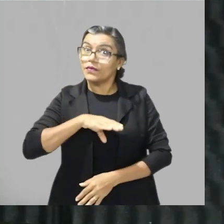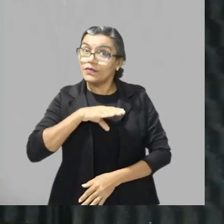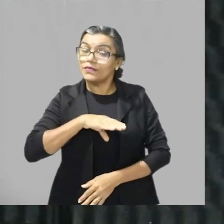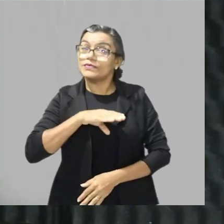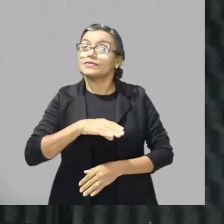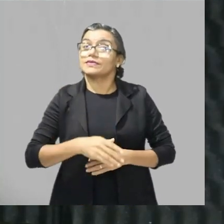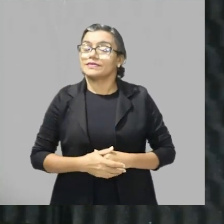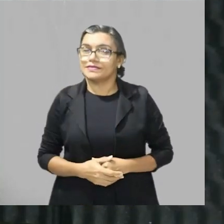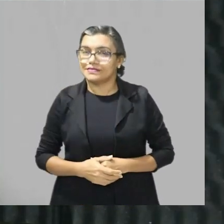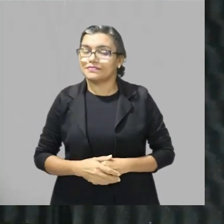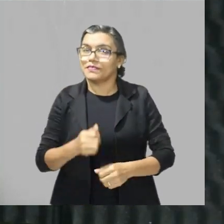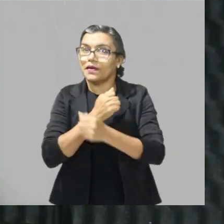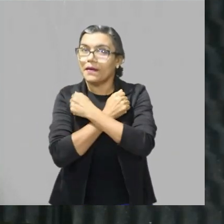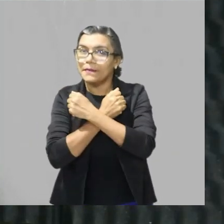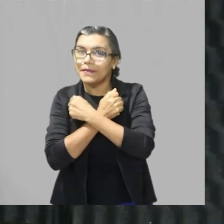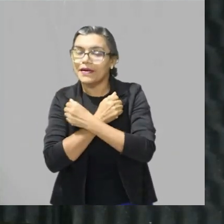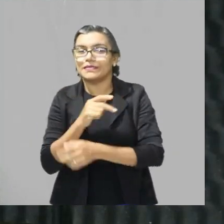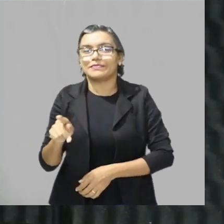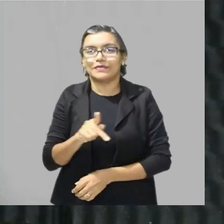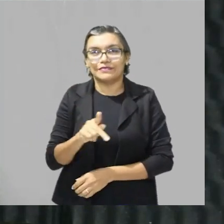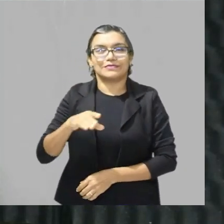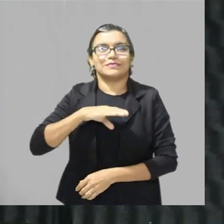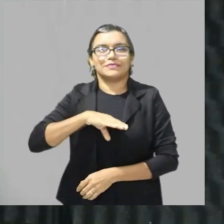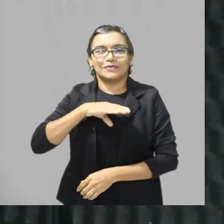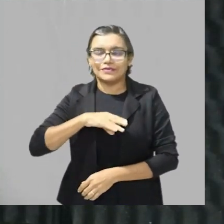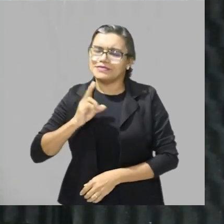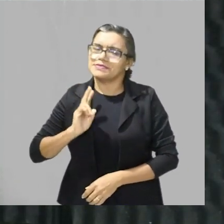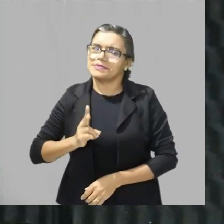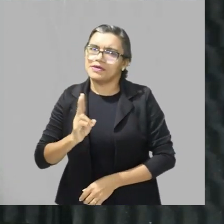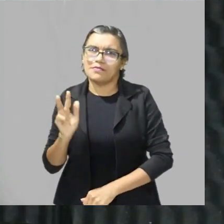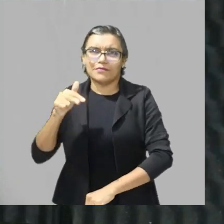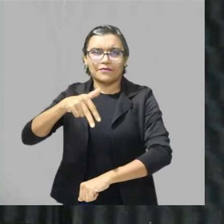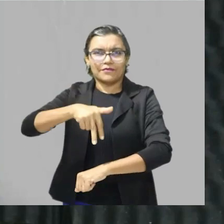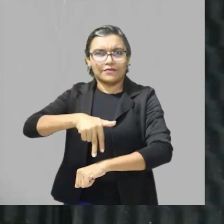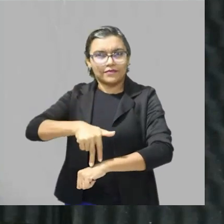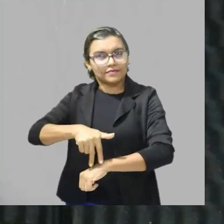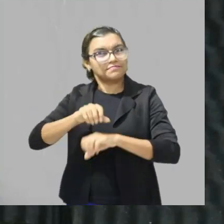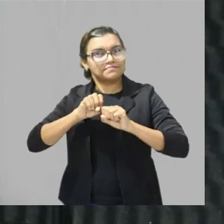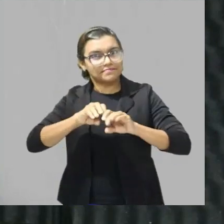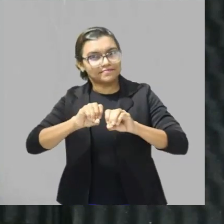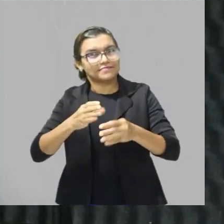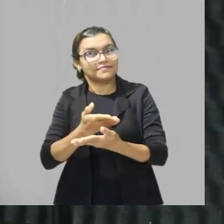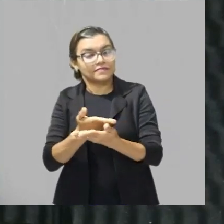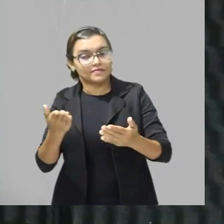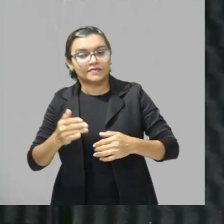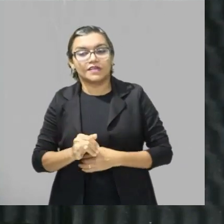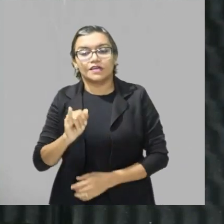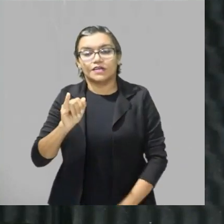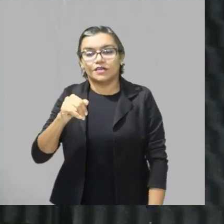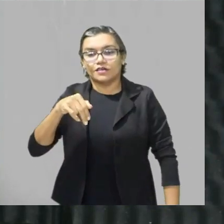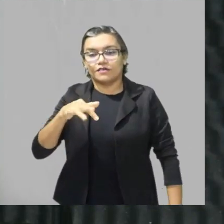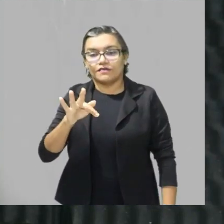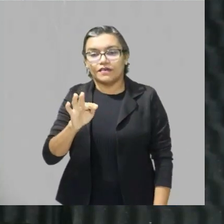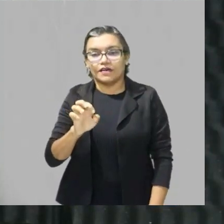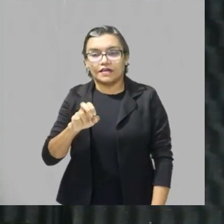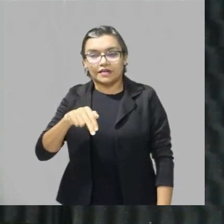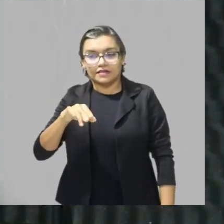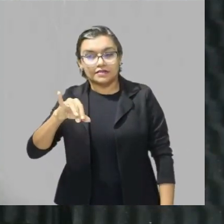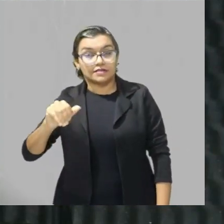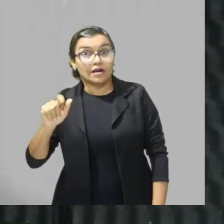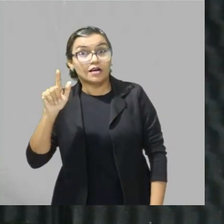um abraço também aos nossos professores professores de língua portuguesa estão sempre aqui contribuindo com vocês o que que é inferência concluir